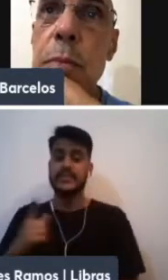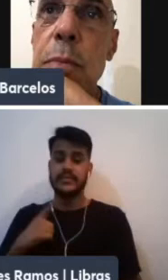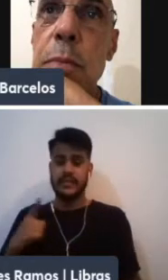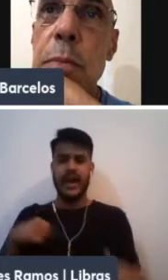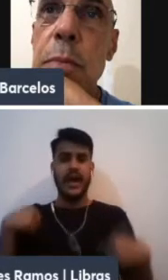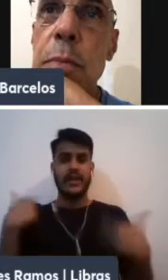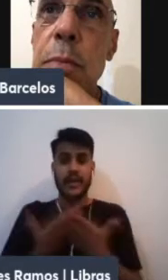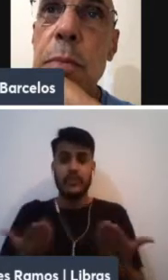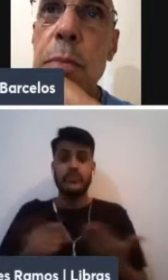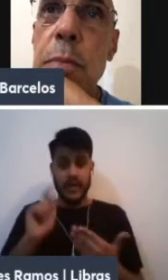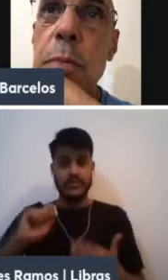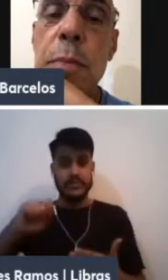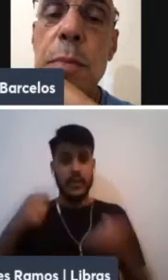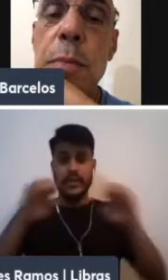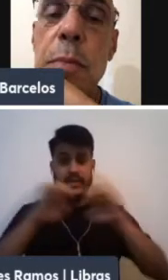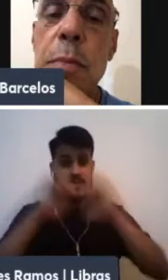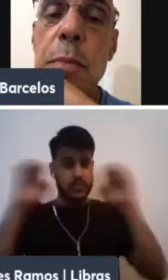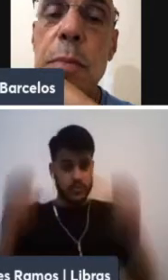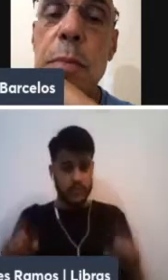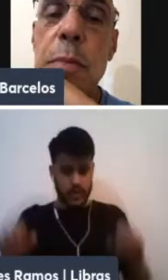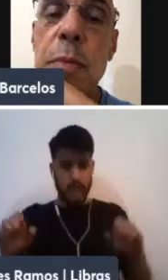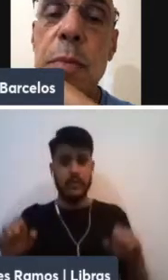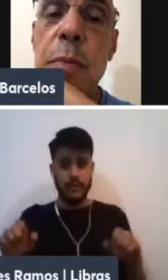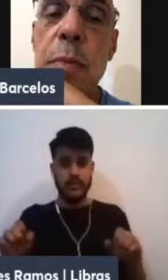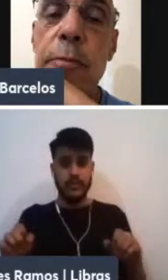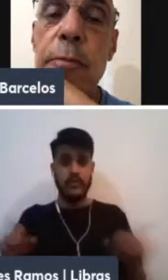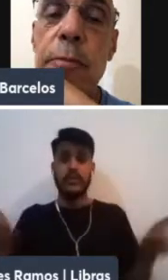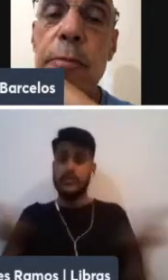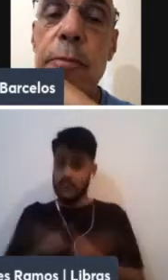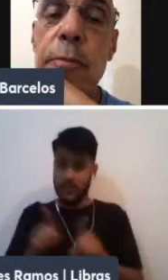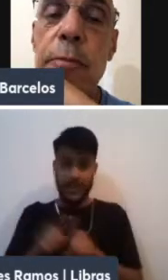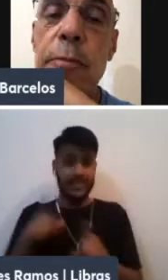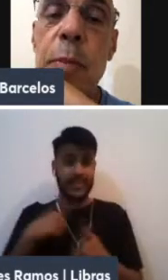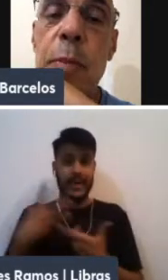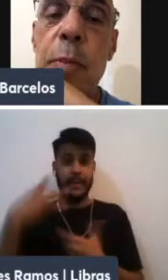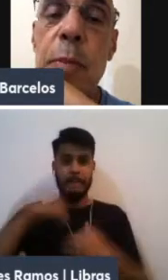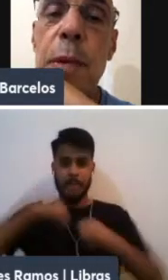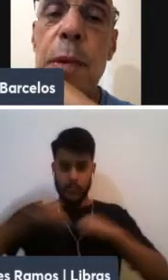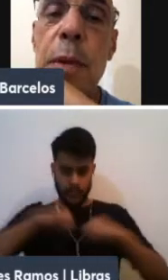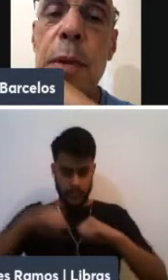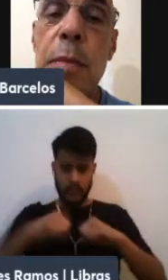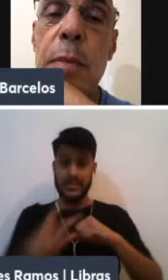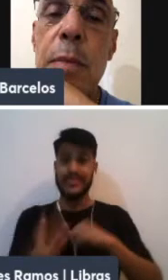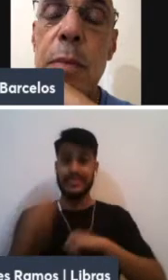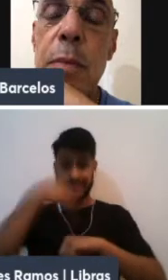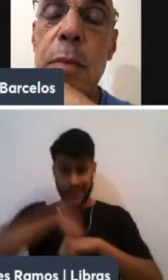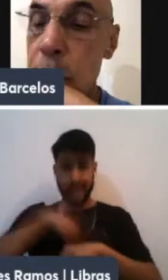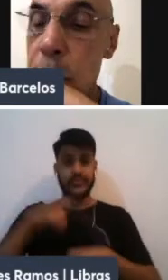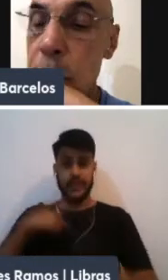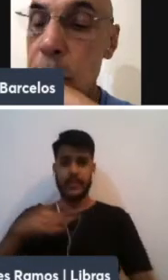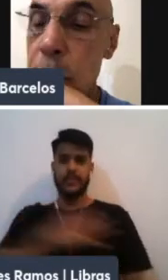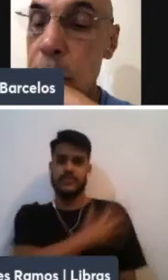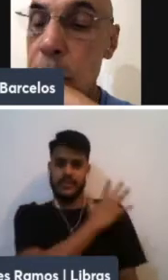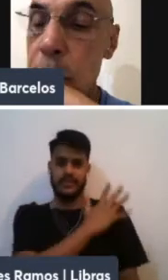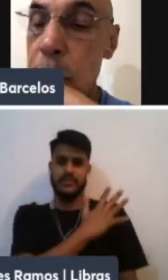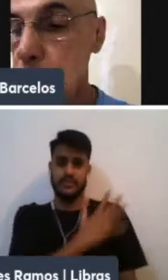estrutural, que ele está dentro dos próprios movimentos. E isso é uma coisa que eu vejo com muito